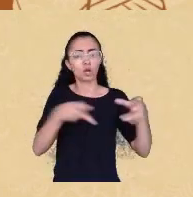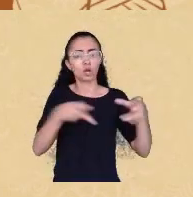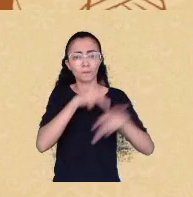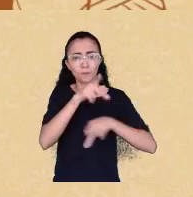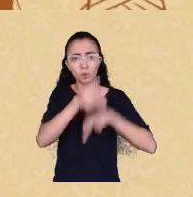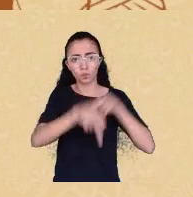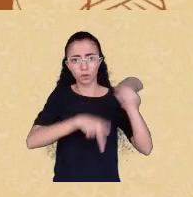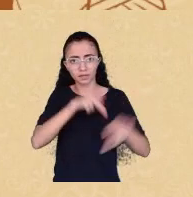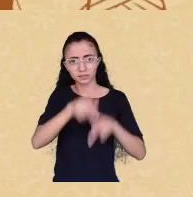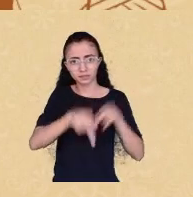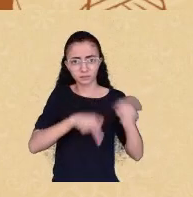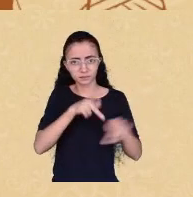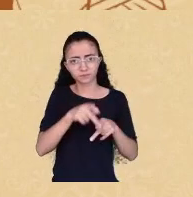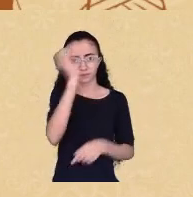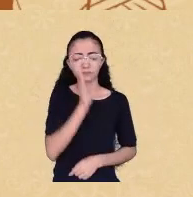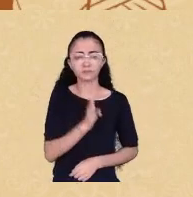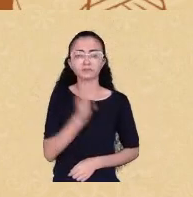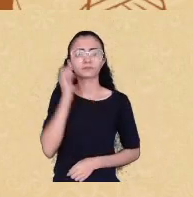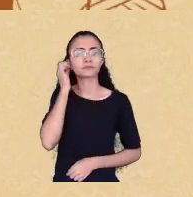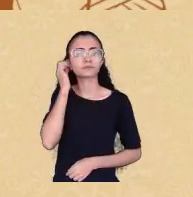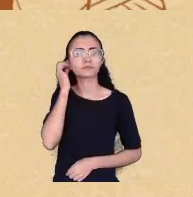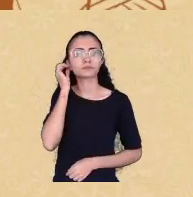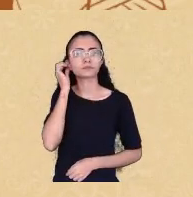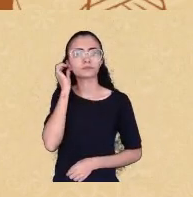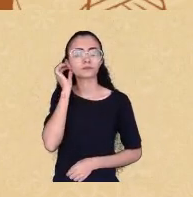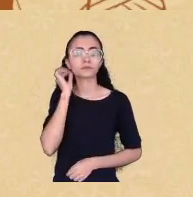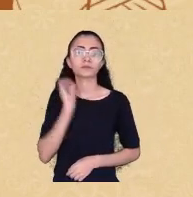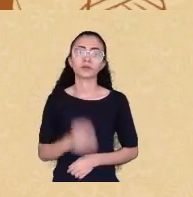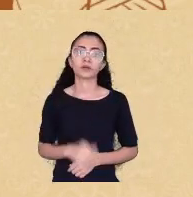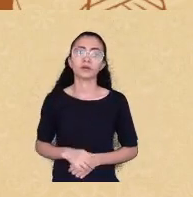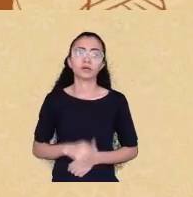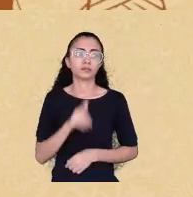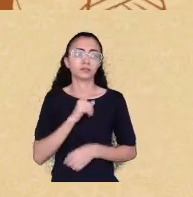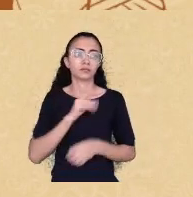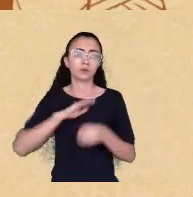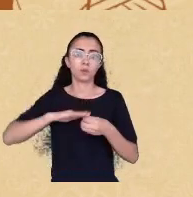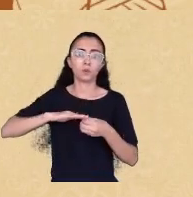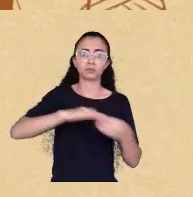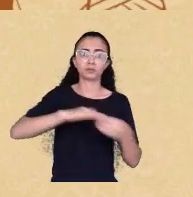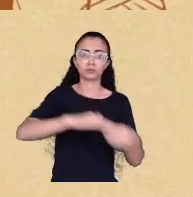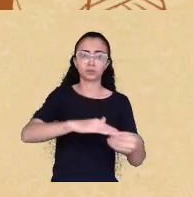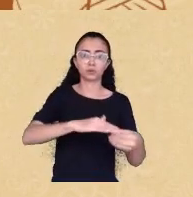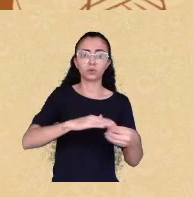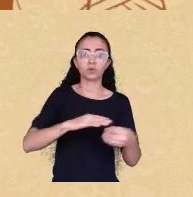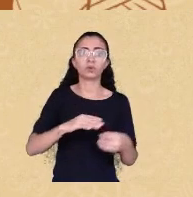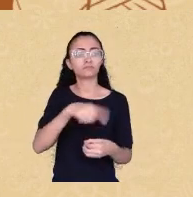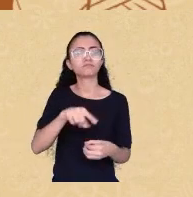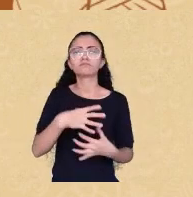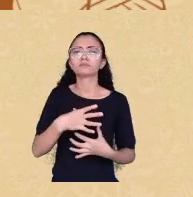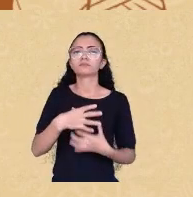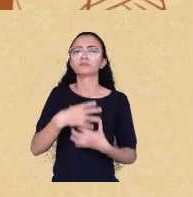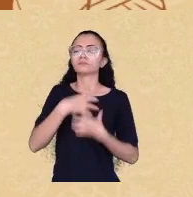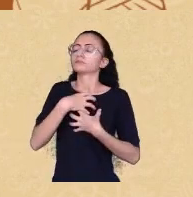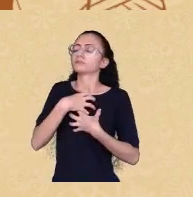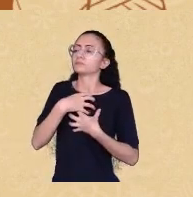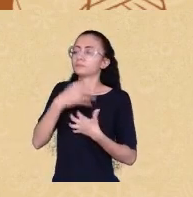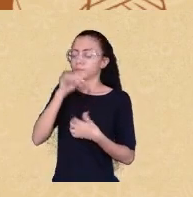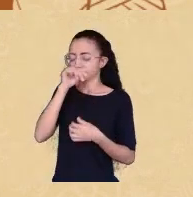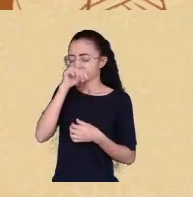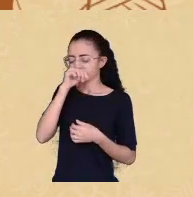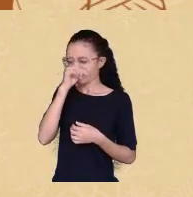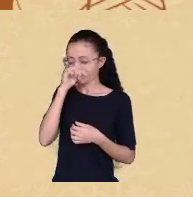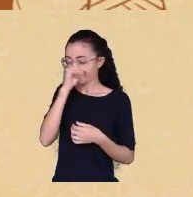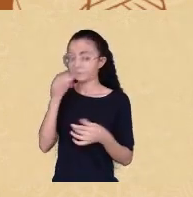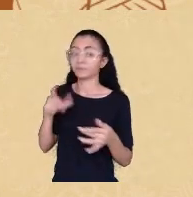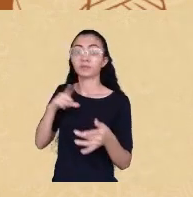que é absurdamente opressor, se sente acolhida, né? Eu fiquei com vontade de saber se você